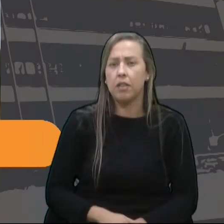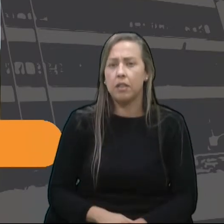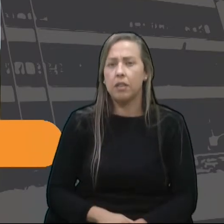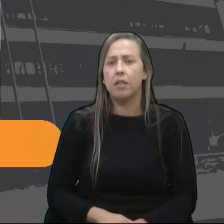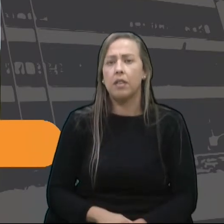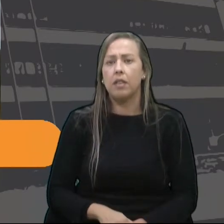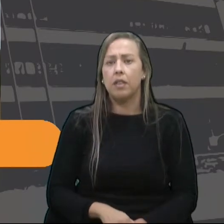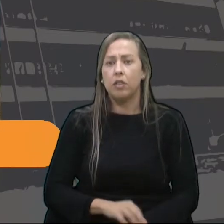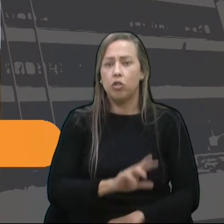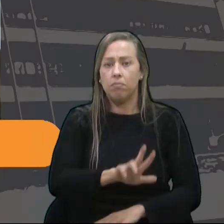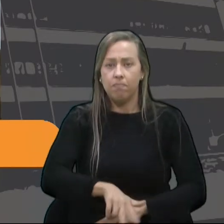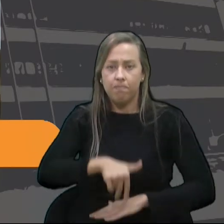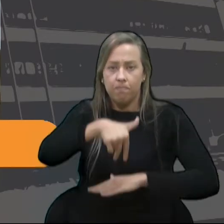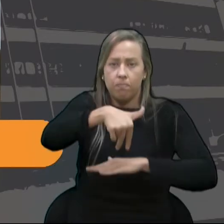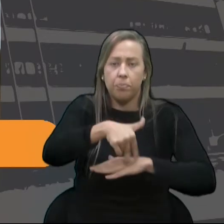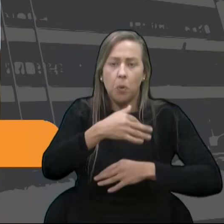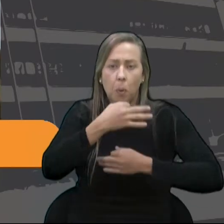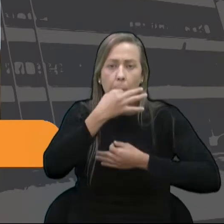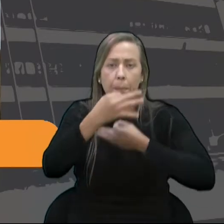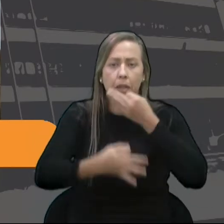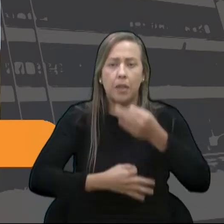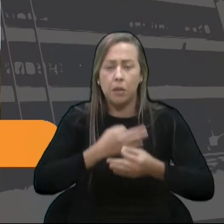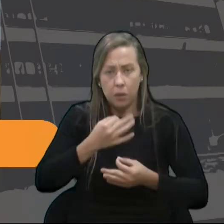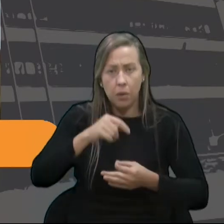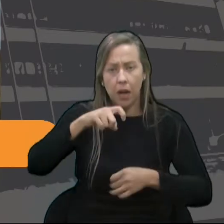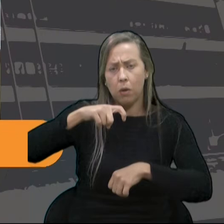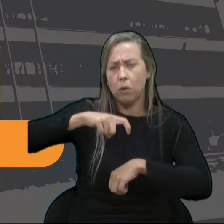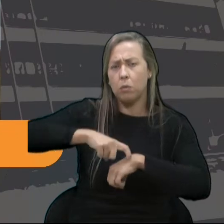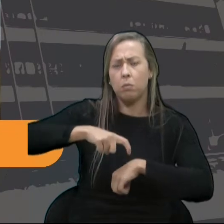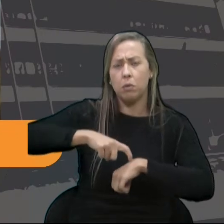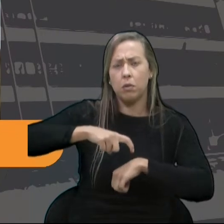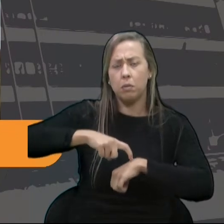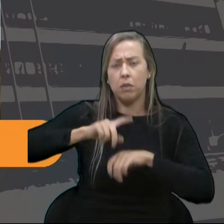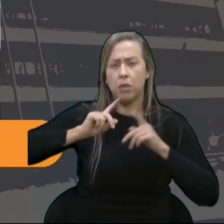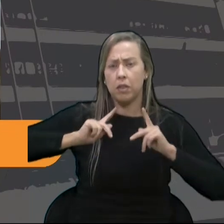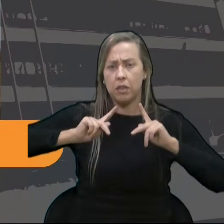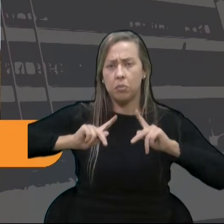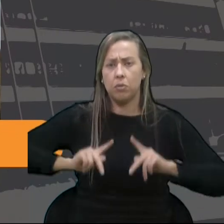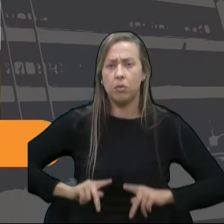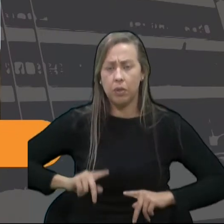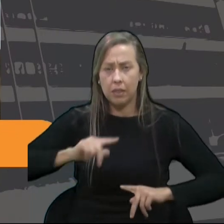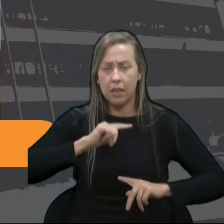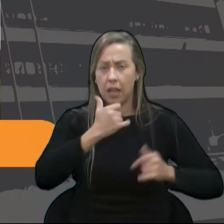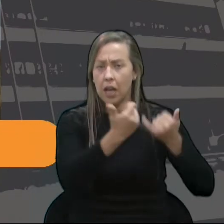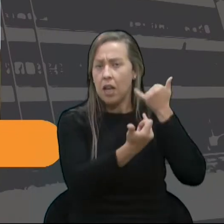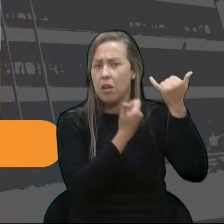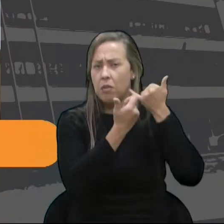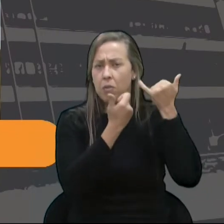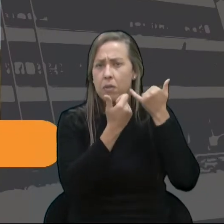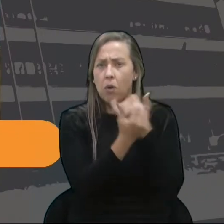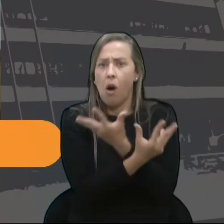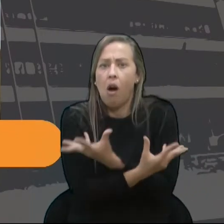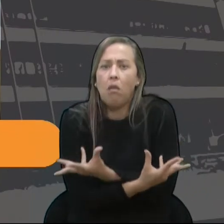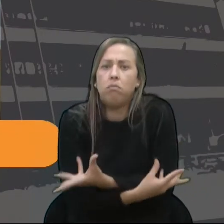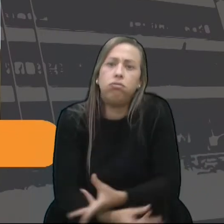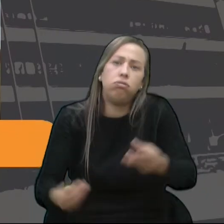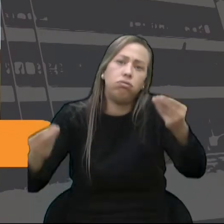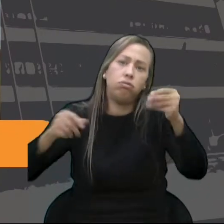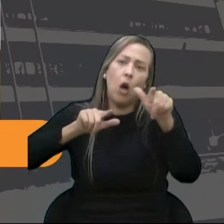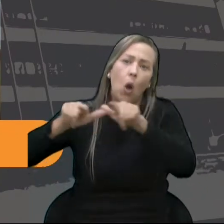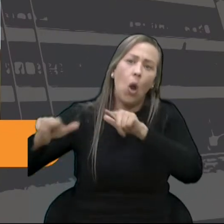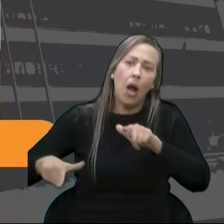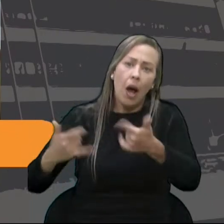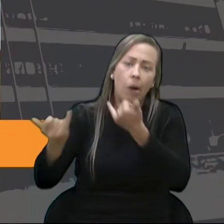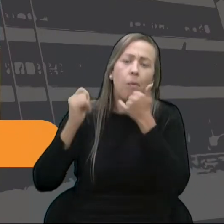de posicionamento. Eu penso que nesse momento em que as pessoas têm informação de tantas fontes, né, que